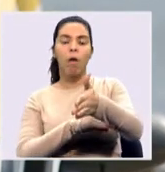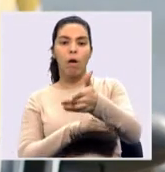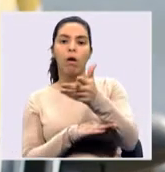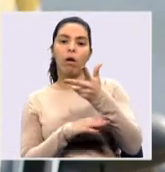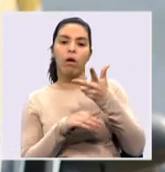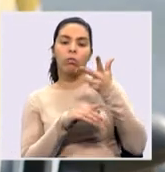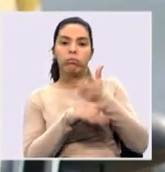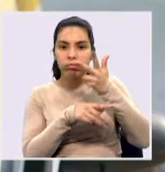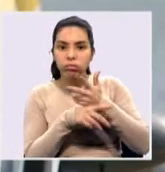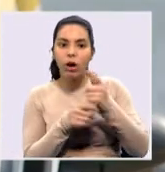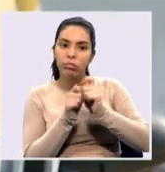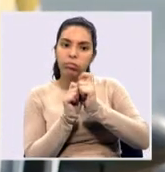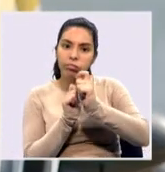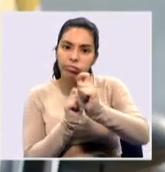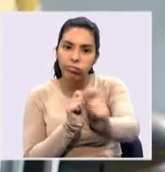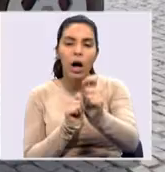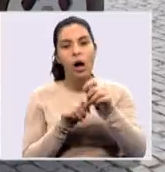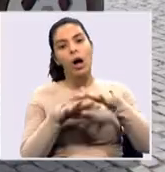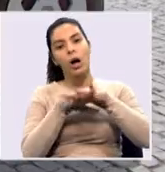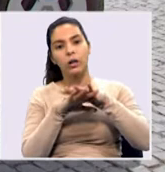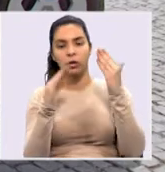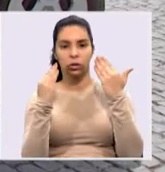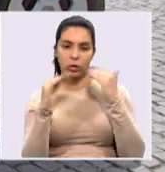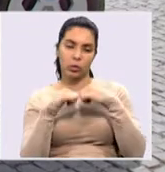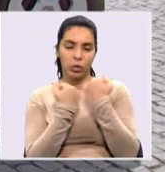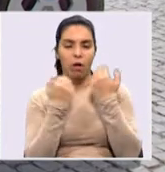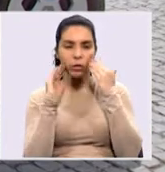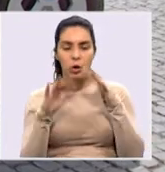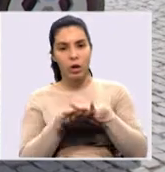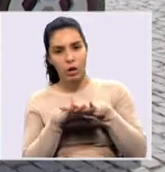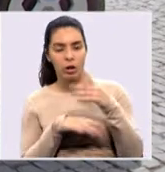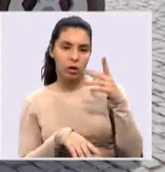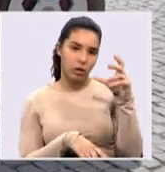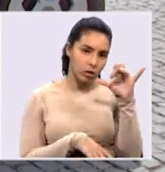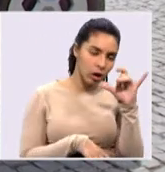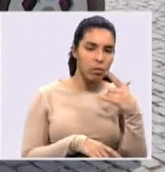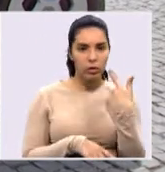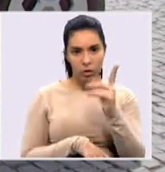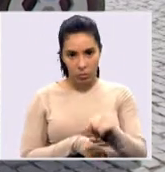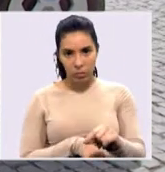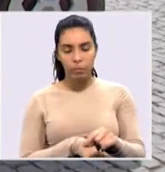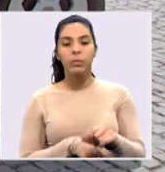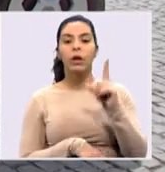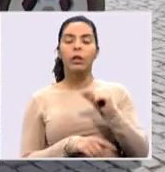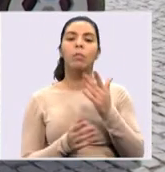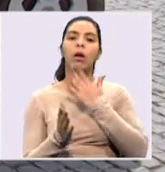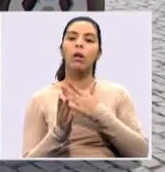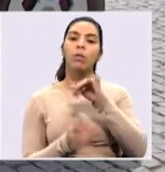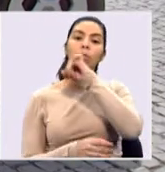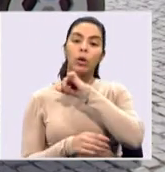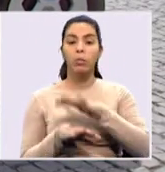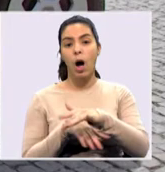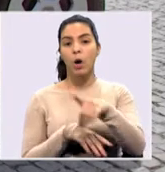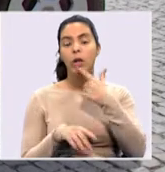com os nossos familiares e amigos através das redes sociais. A própria experiência depende muito também do facto de os carros